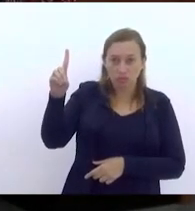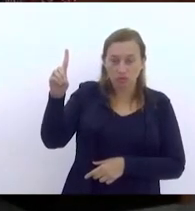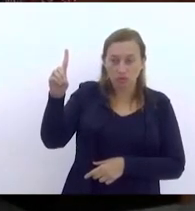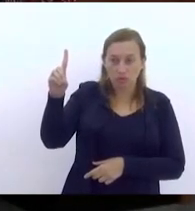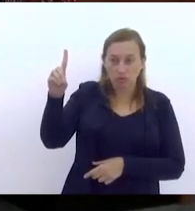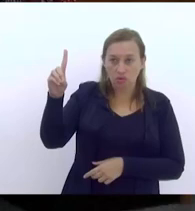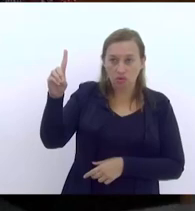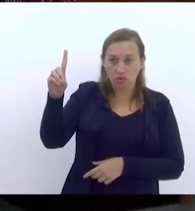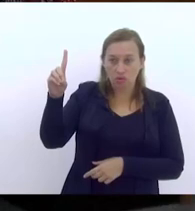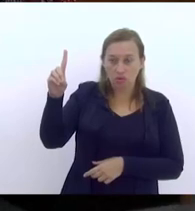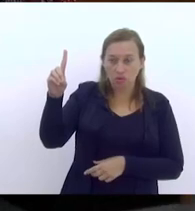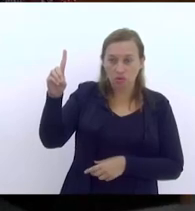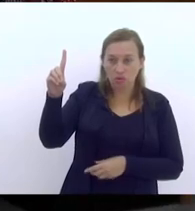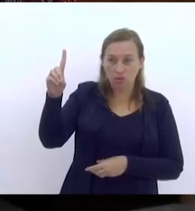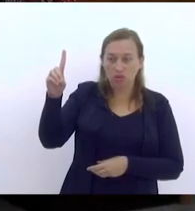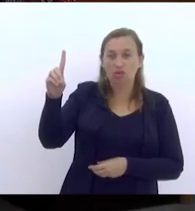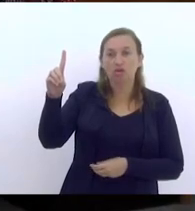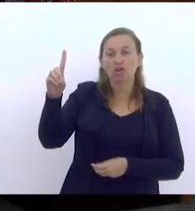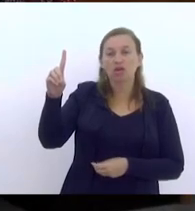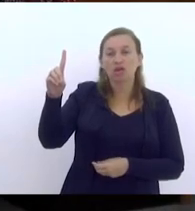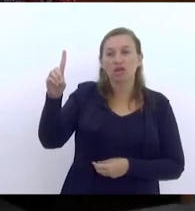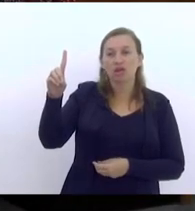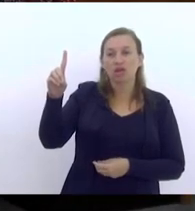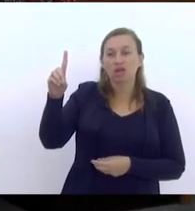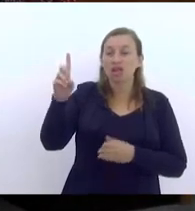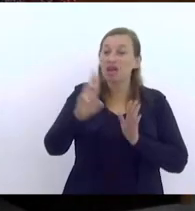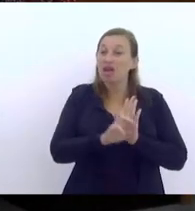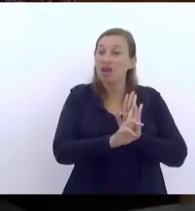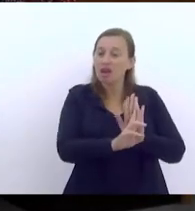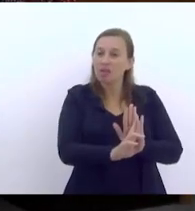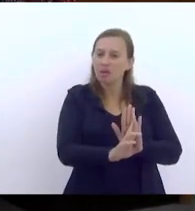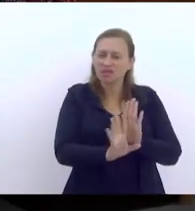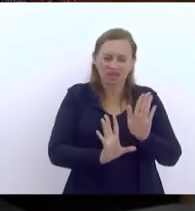dá esse nome a Deus, ele representa